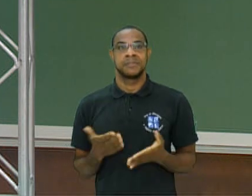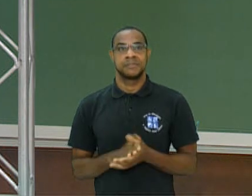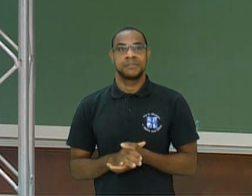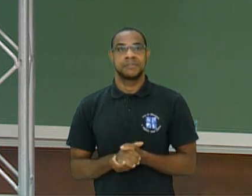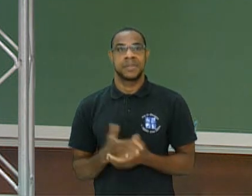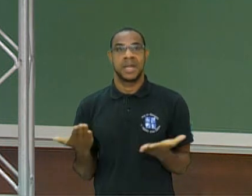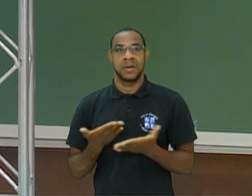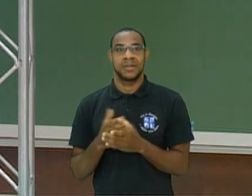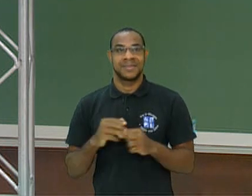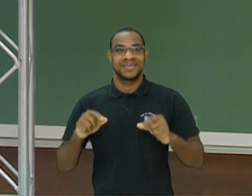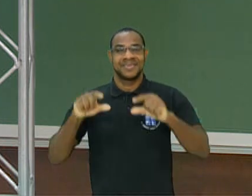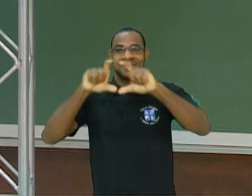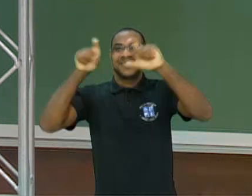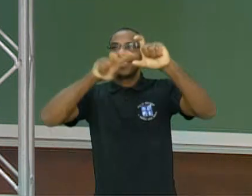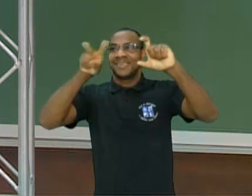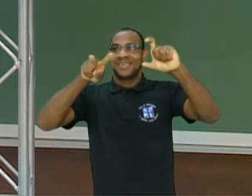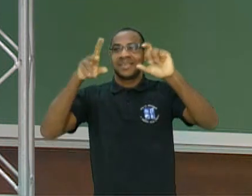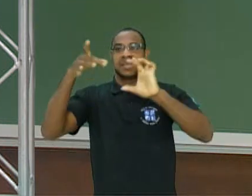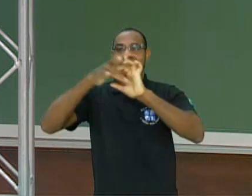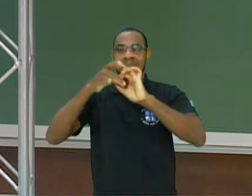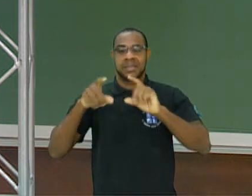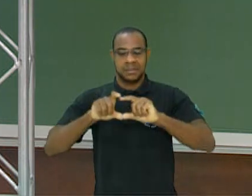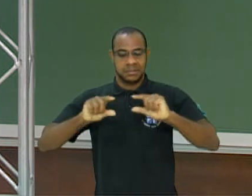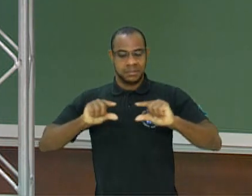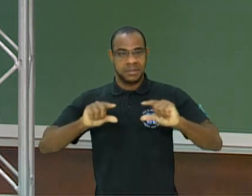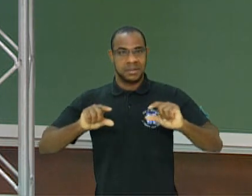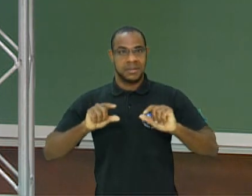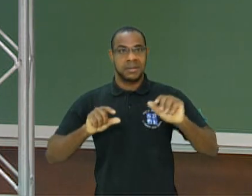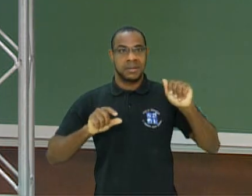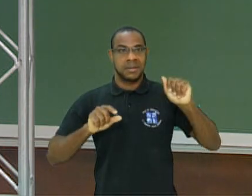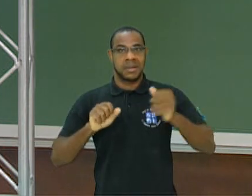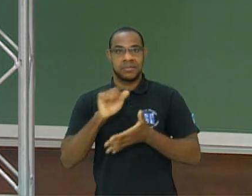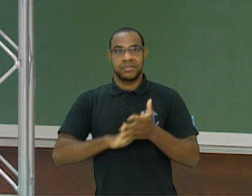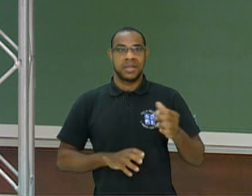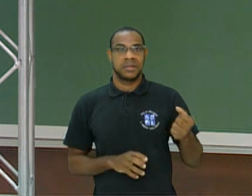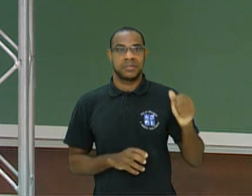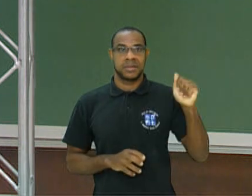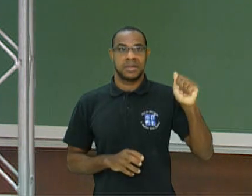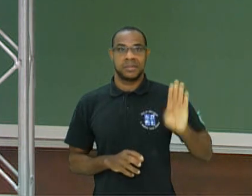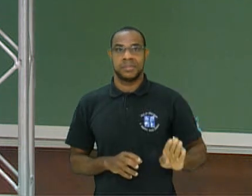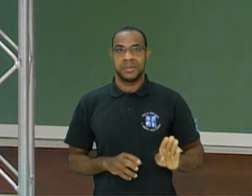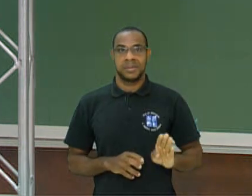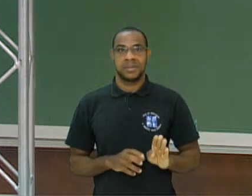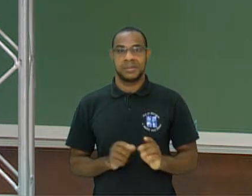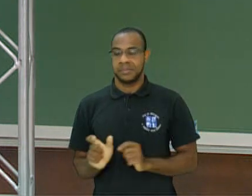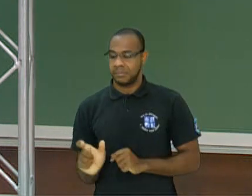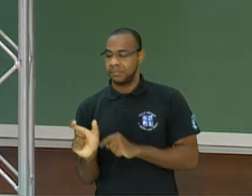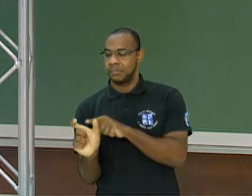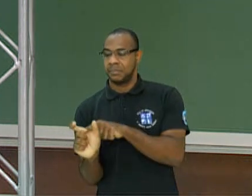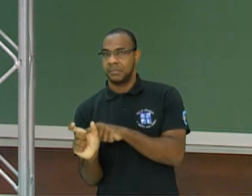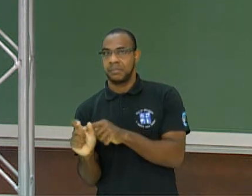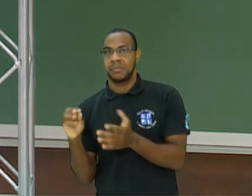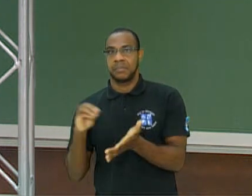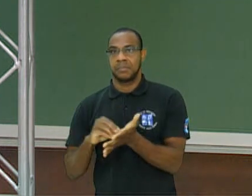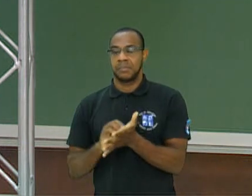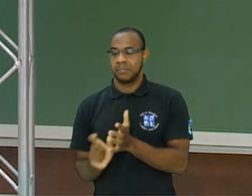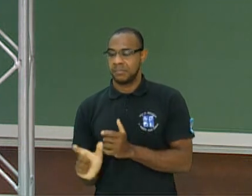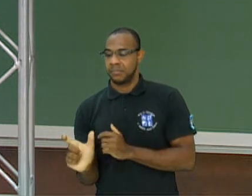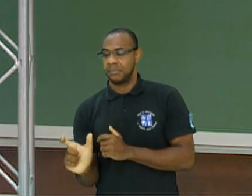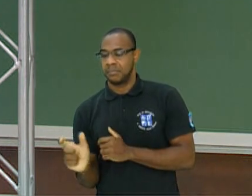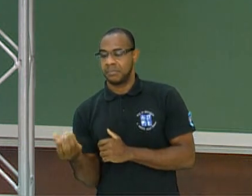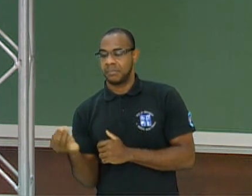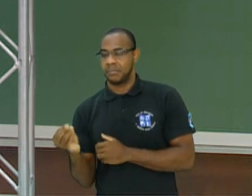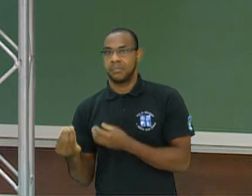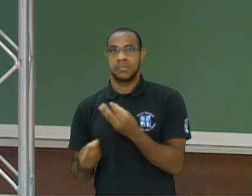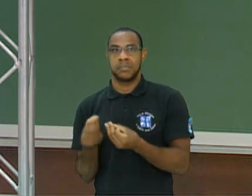nosso fragmento, Oprah is best known for program TV show. Oprah ficou mais conhecida por